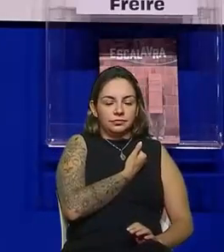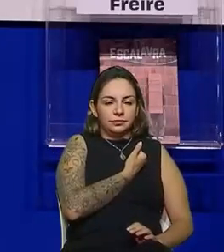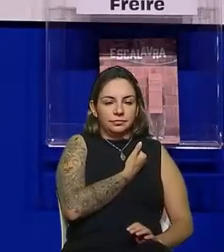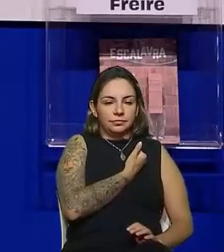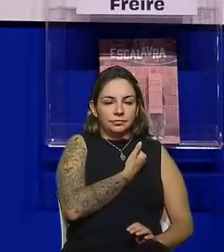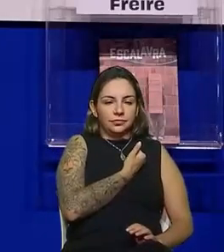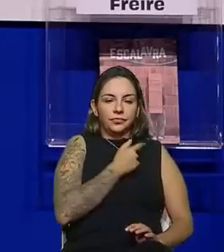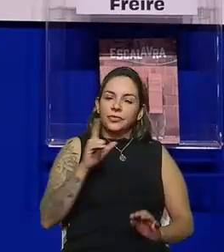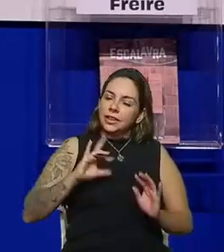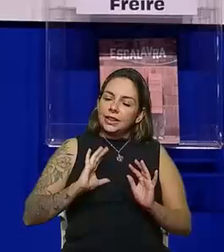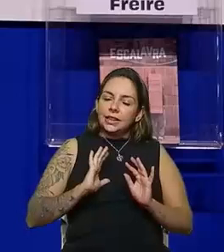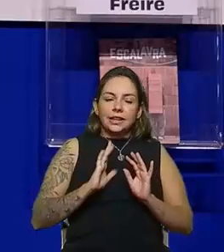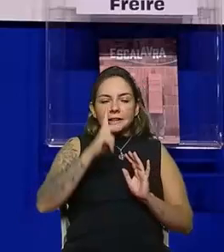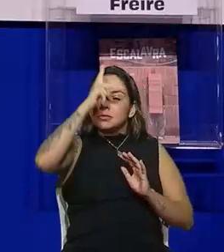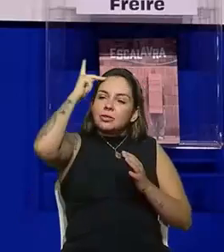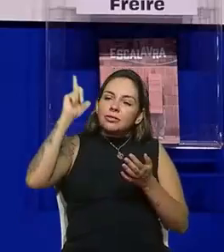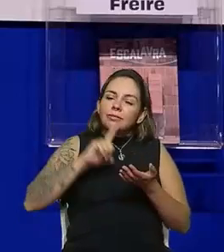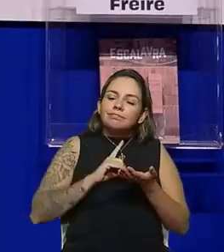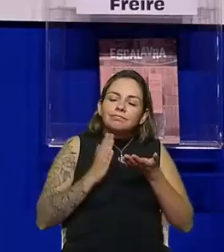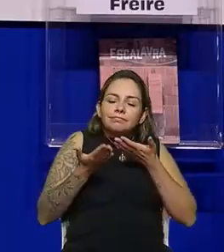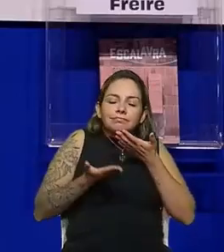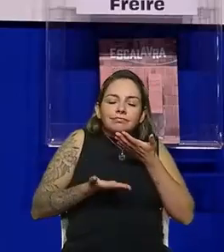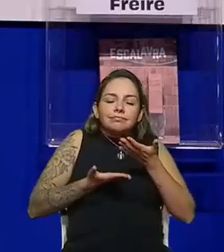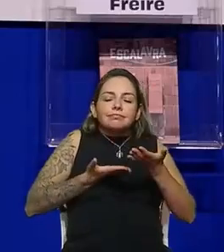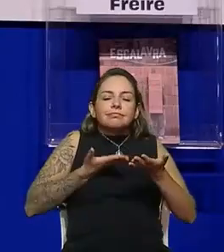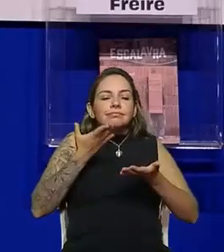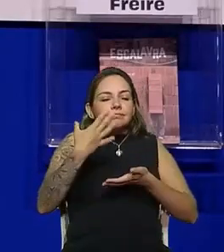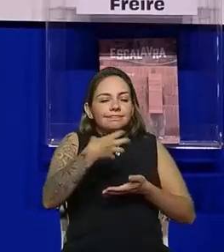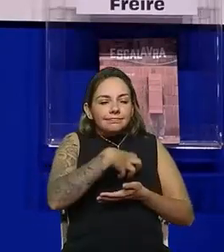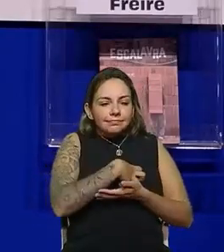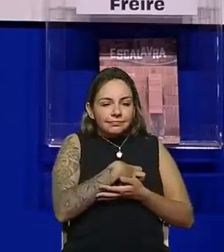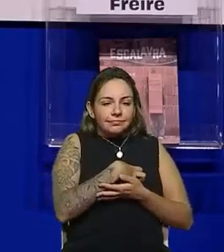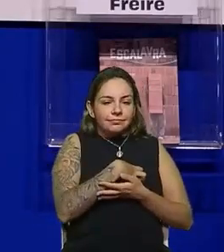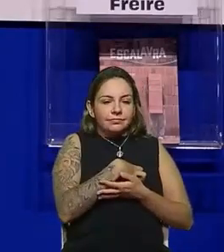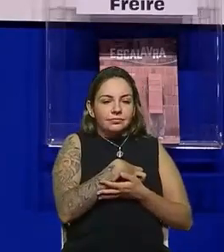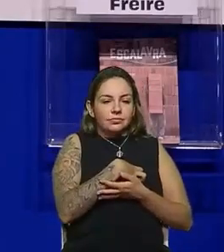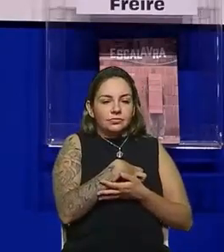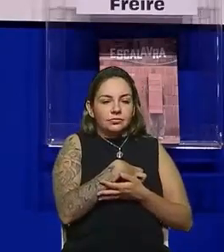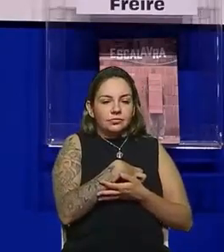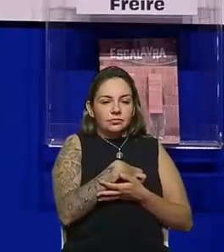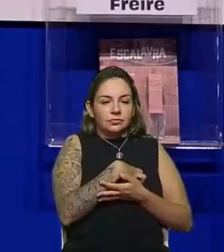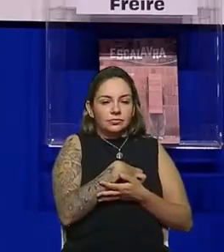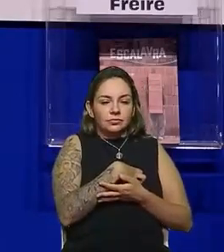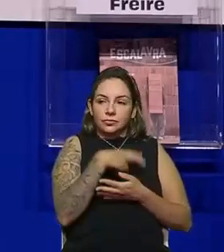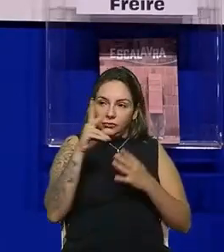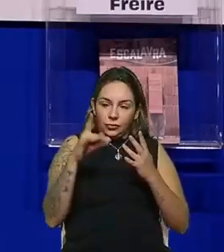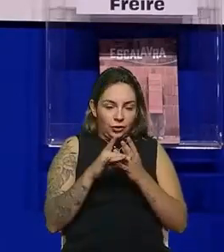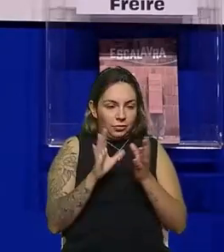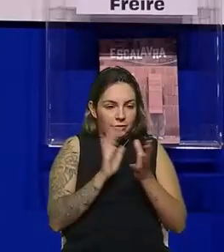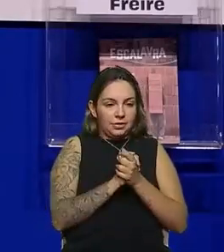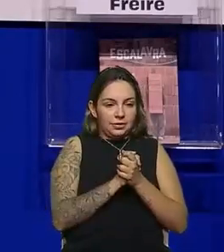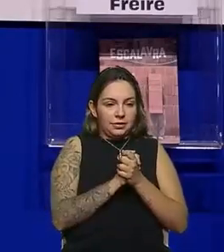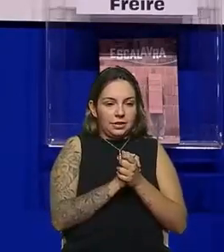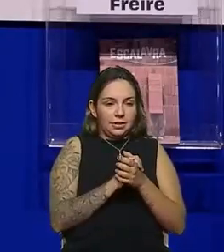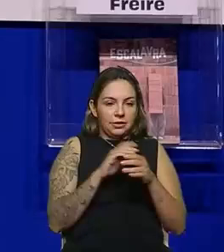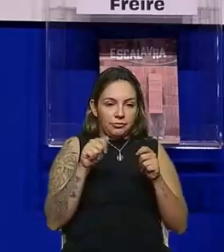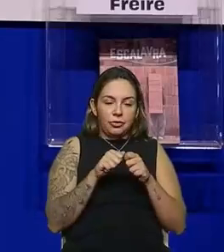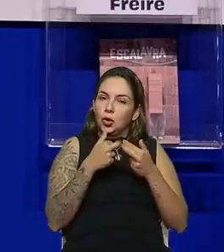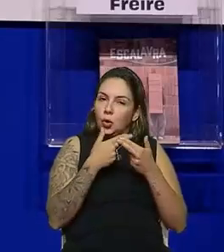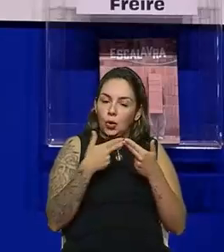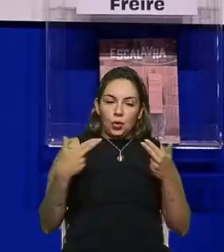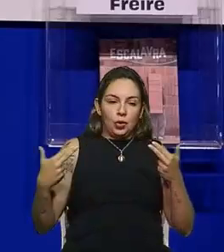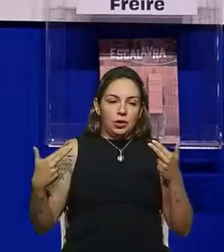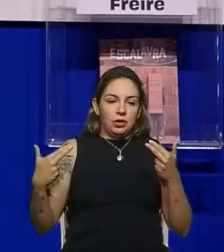extrema delicadeza com as pessoas, né? E virou-se para Ana Maria e disse o seguinte, olha, o seu marido fez